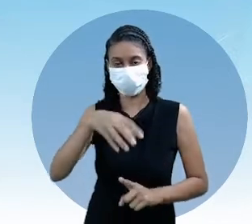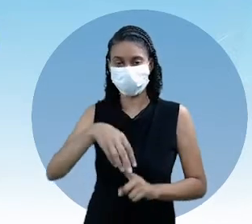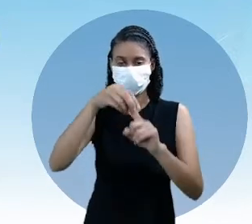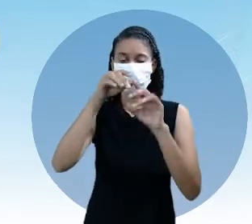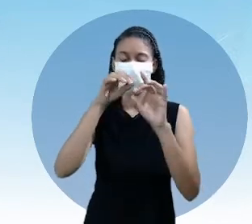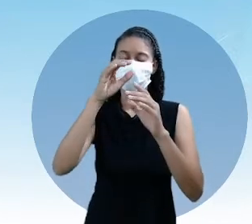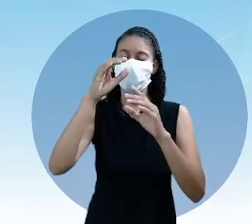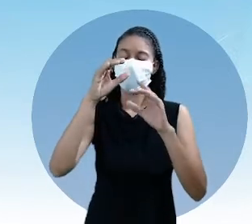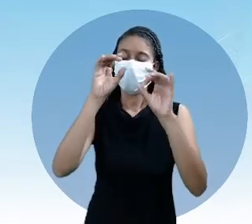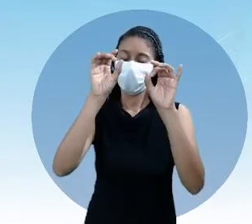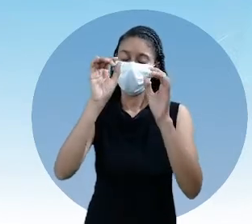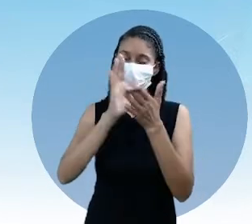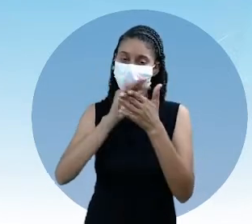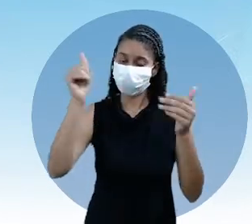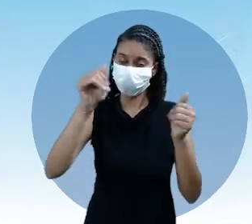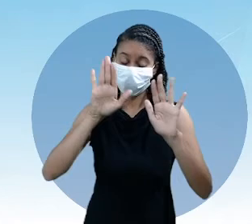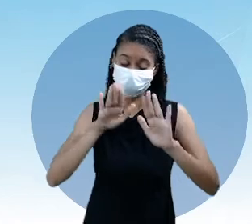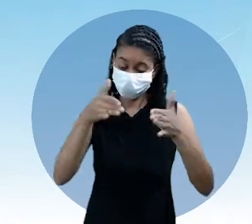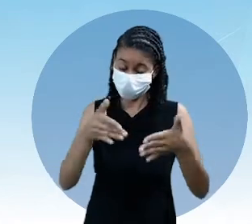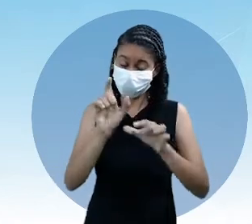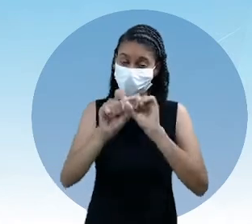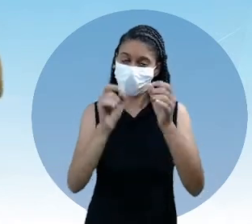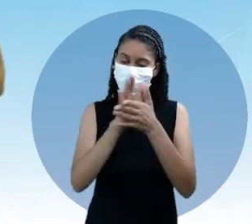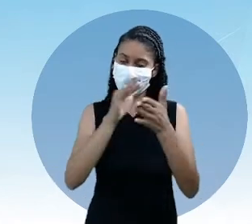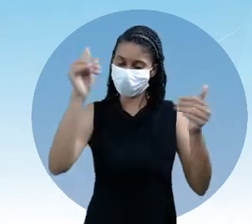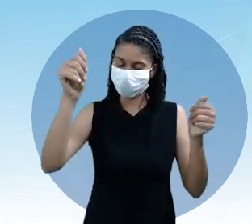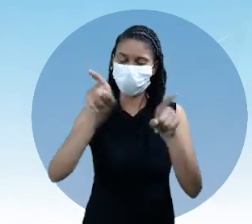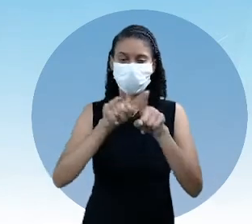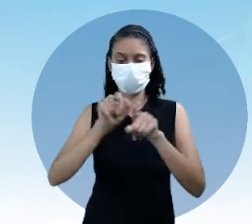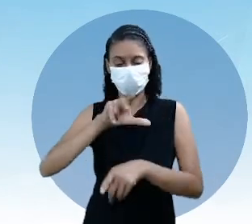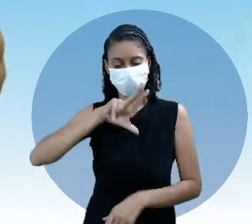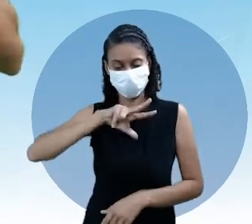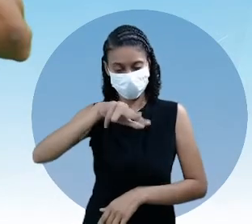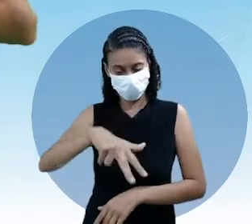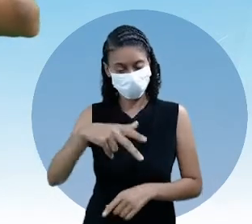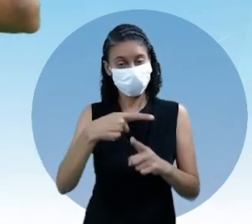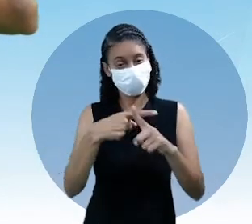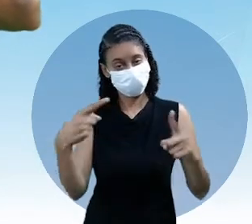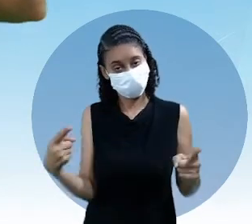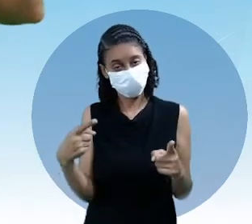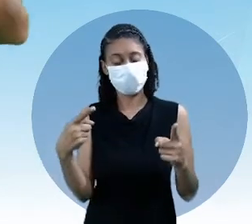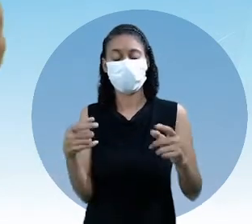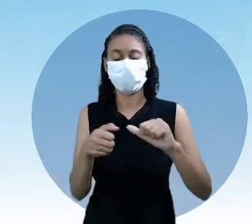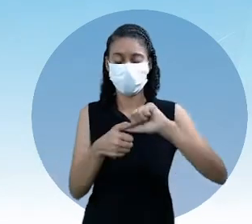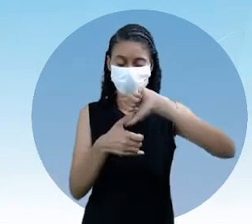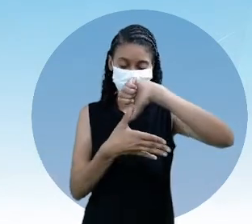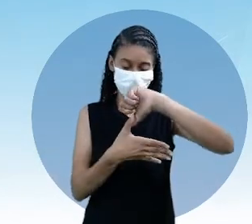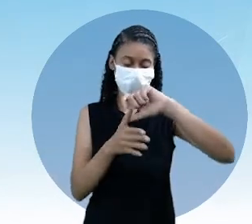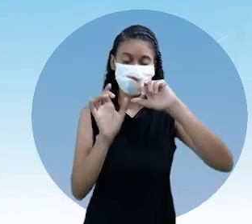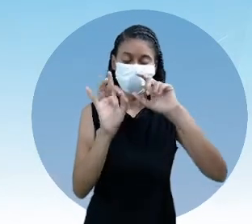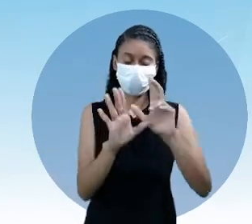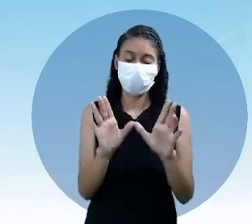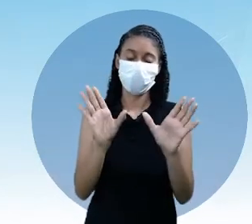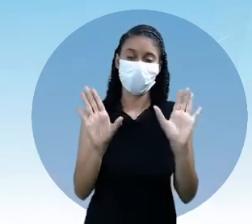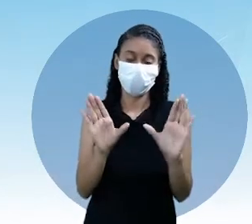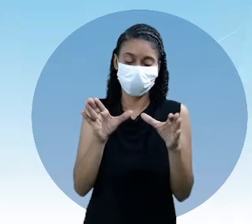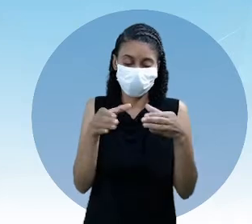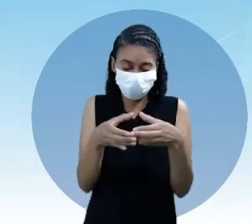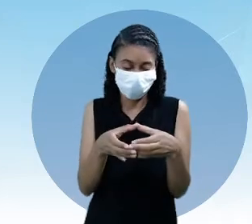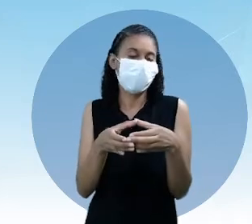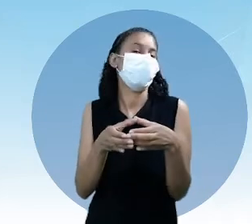aliás, especificamente espanhóis e portugueses, certo? Mas a América Latina ela não se